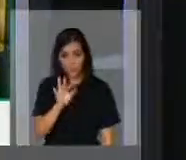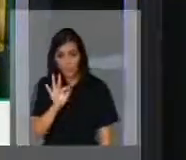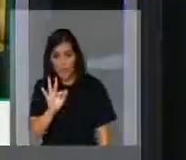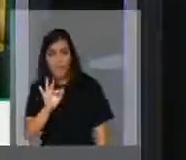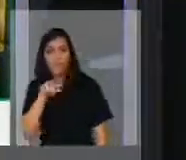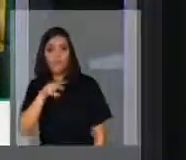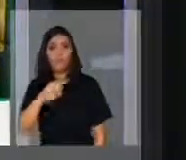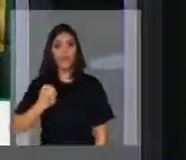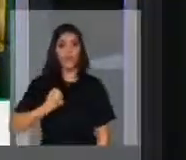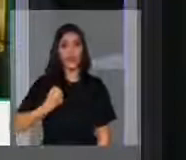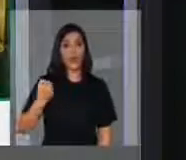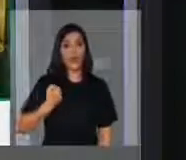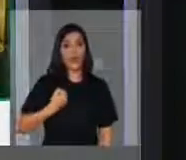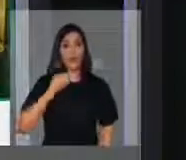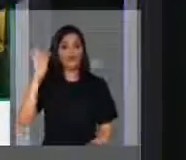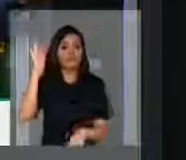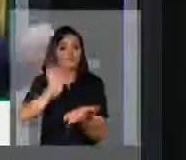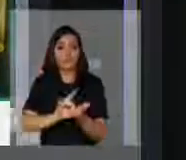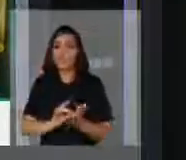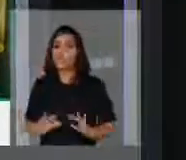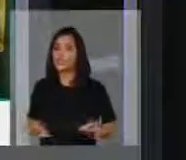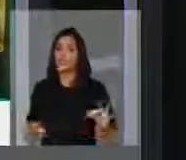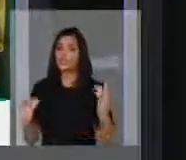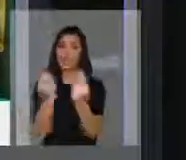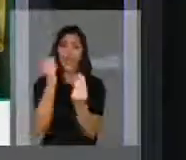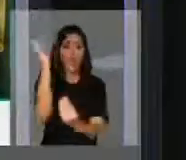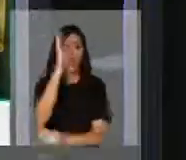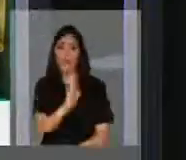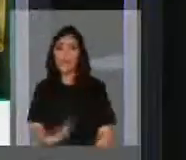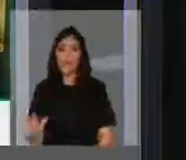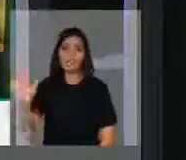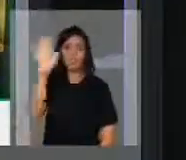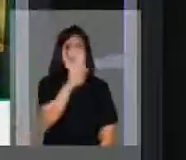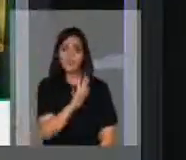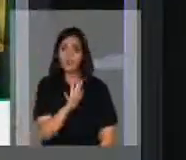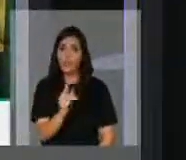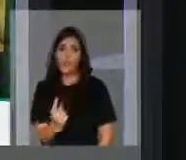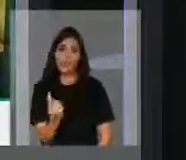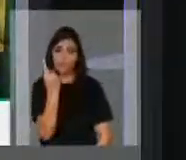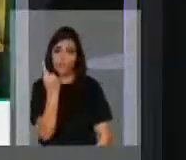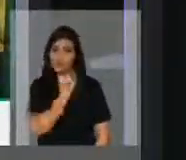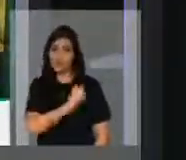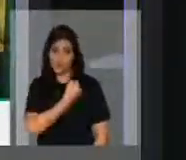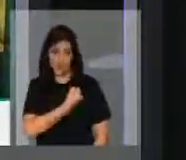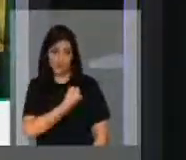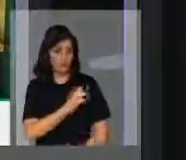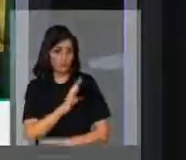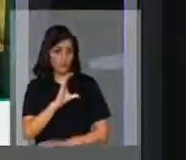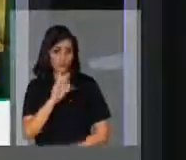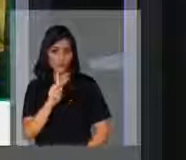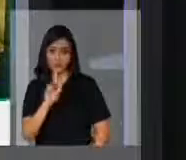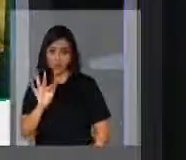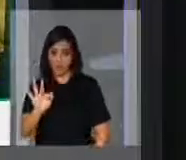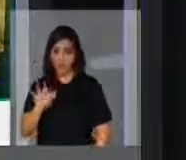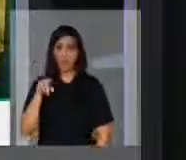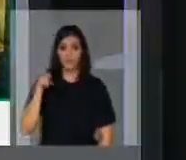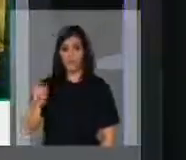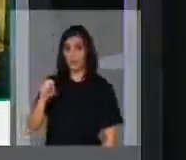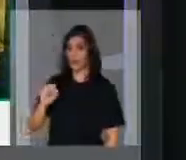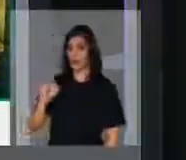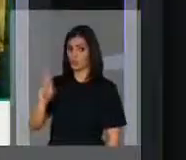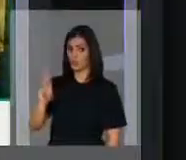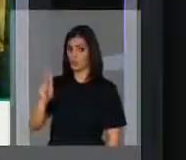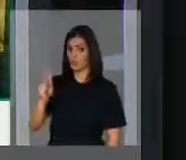número seja válido para todo o território nacional. O SUSP vai caminhar